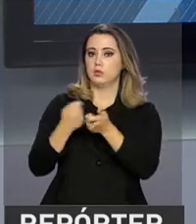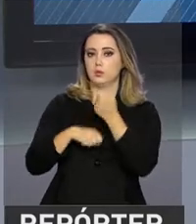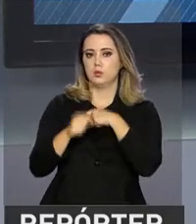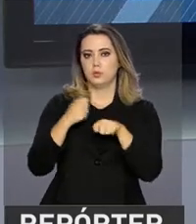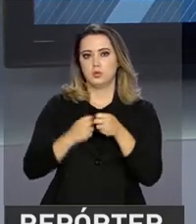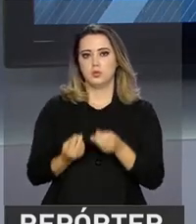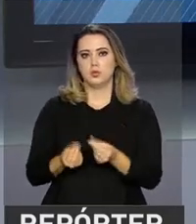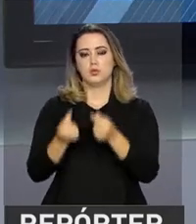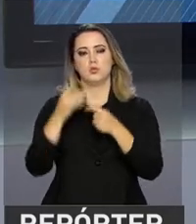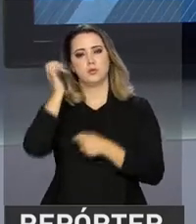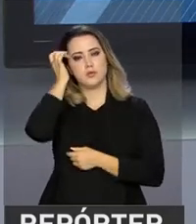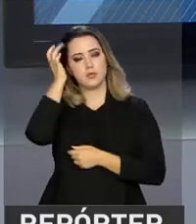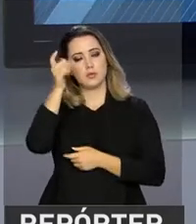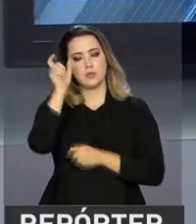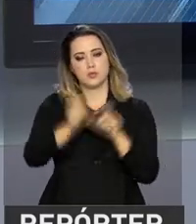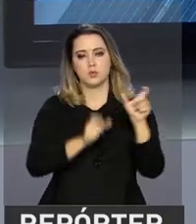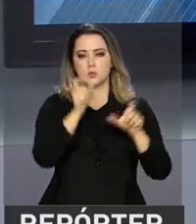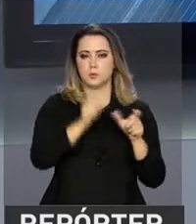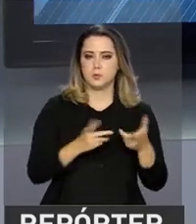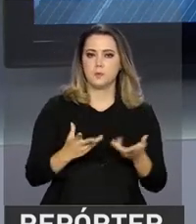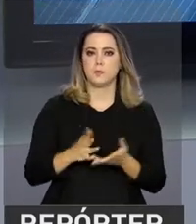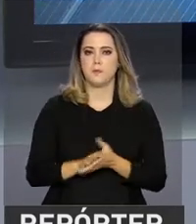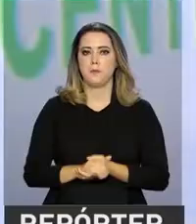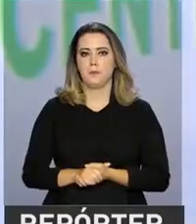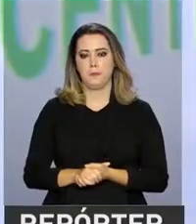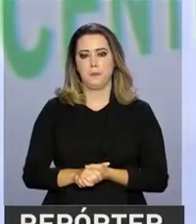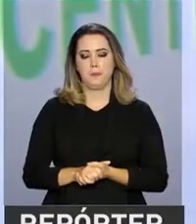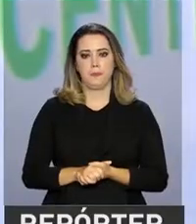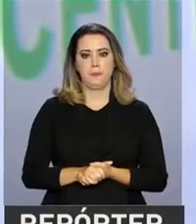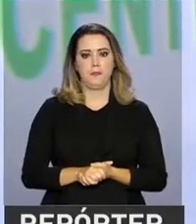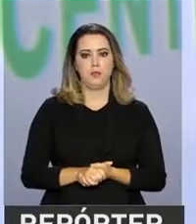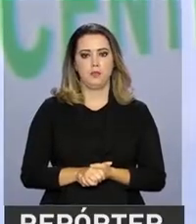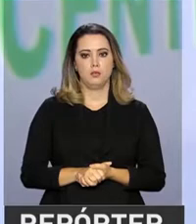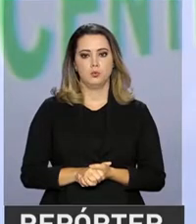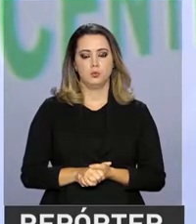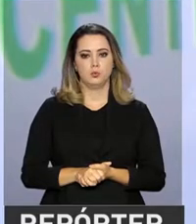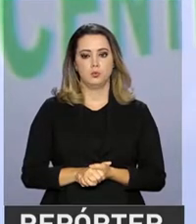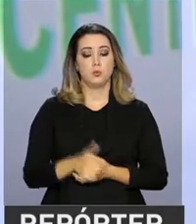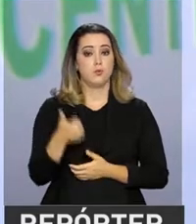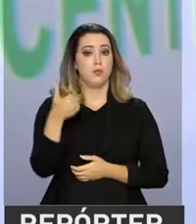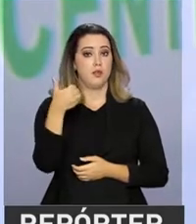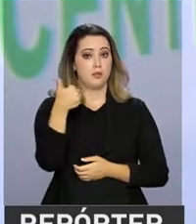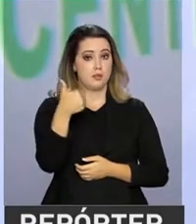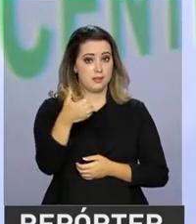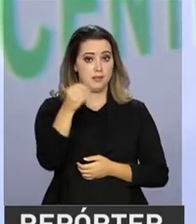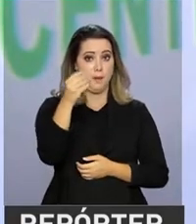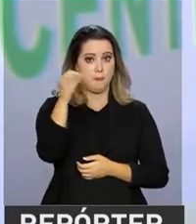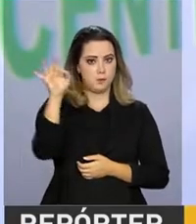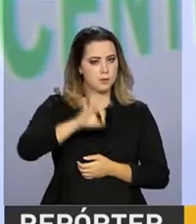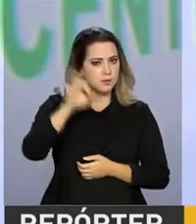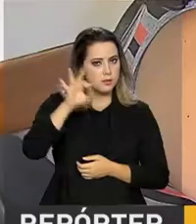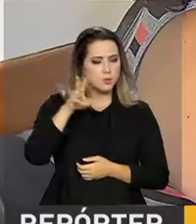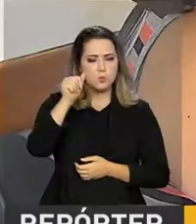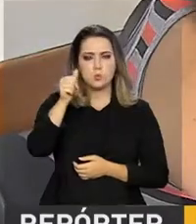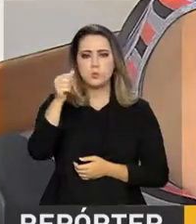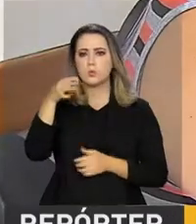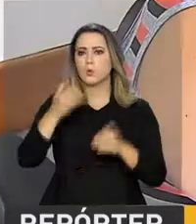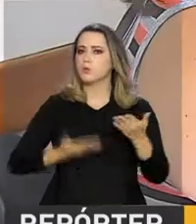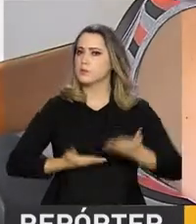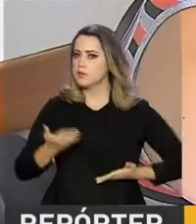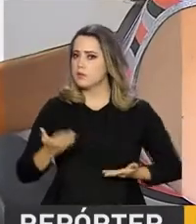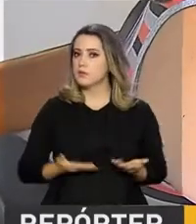e facilidade para os pacientes 100% dos serviços da atenção básica